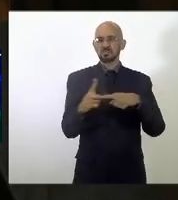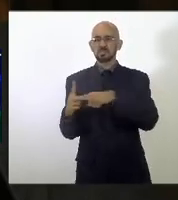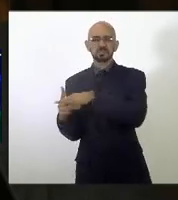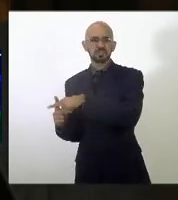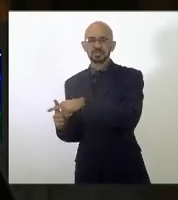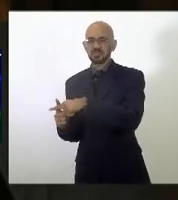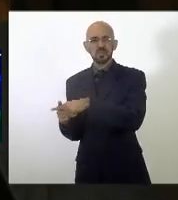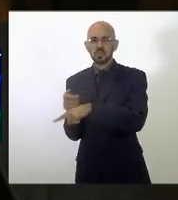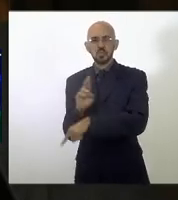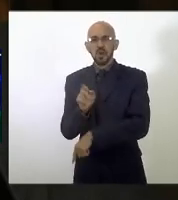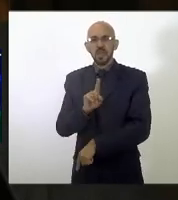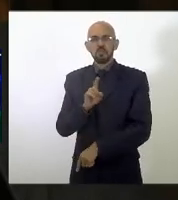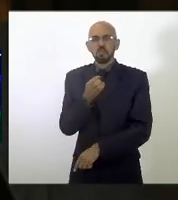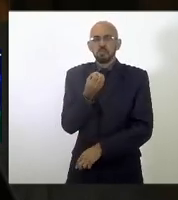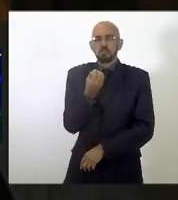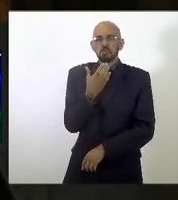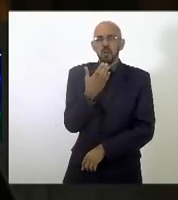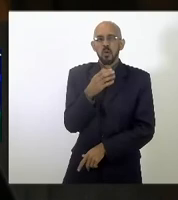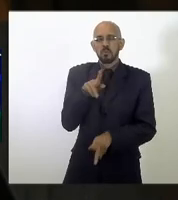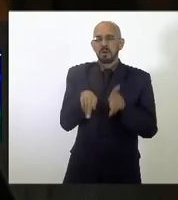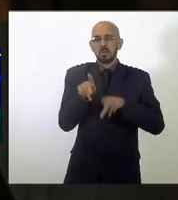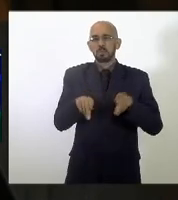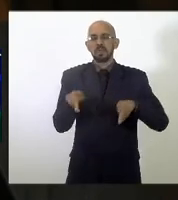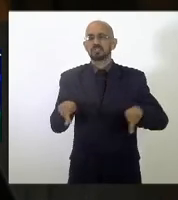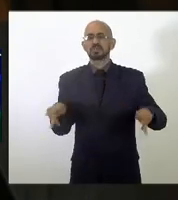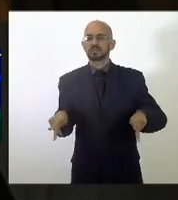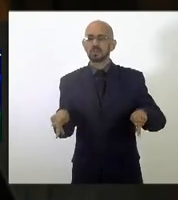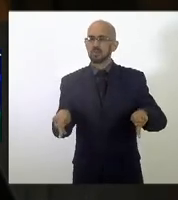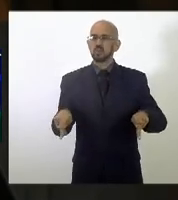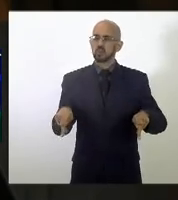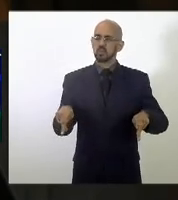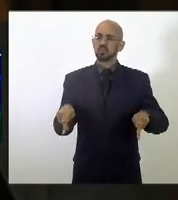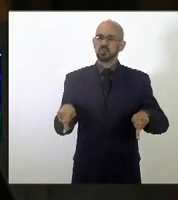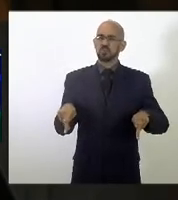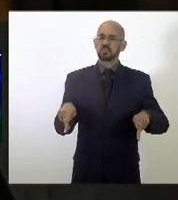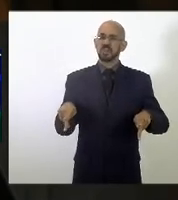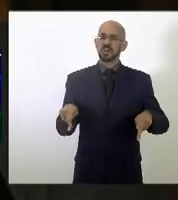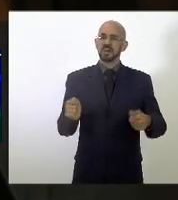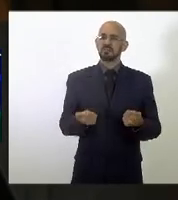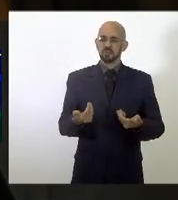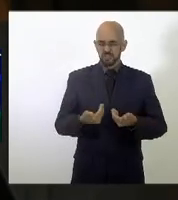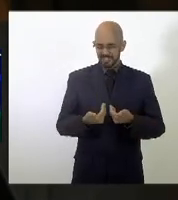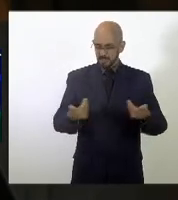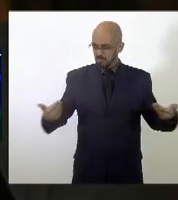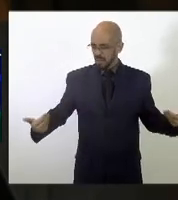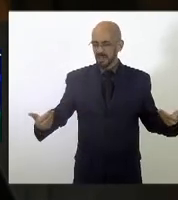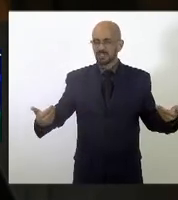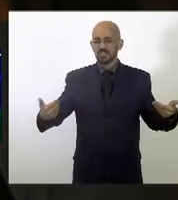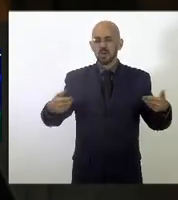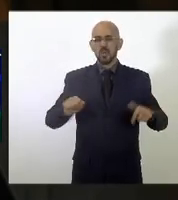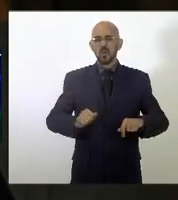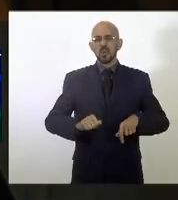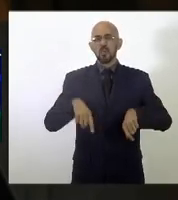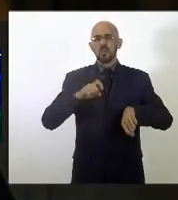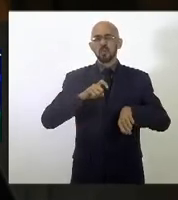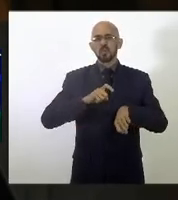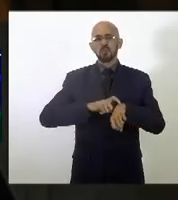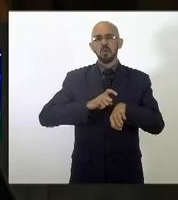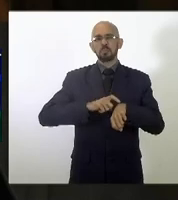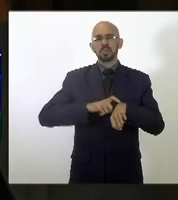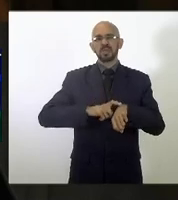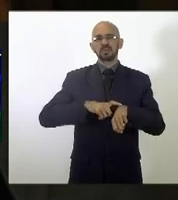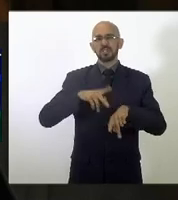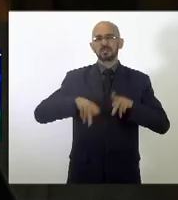para o Brasil, não está fazendo bem para a população brasileira, onde as pessoas parece